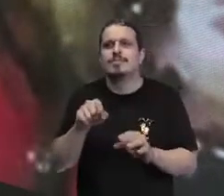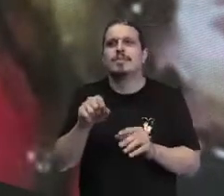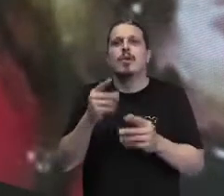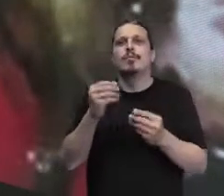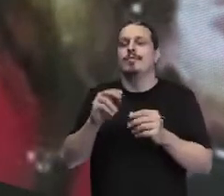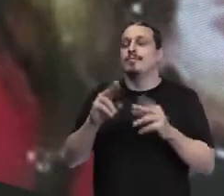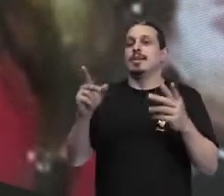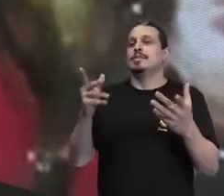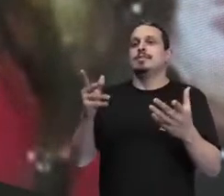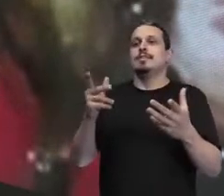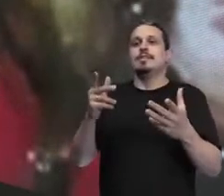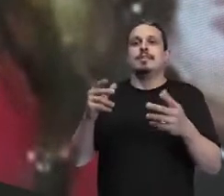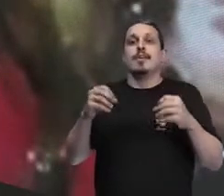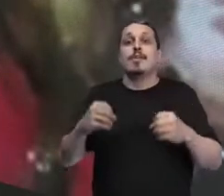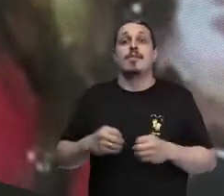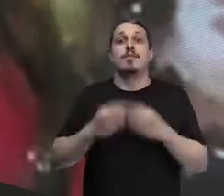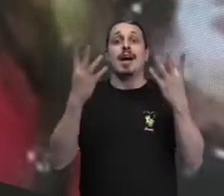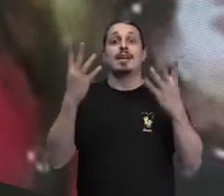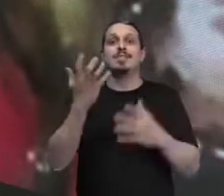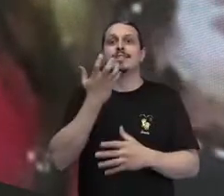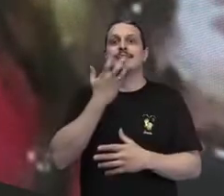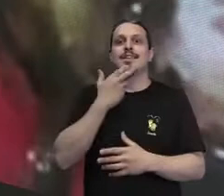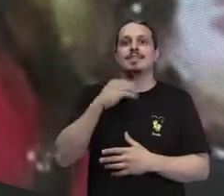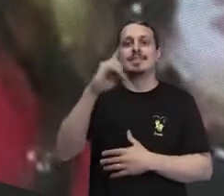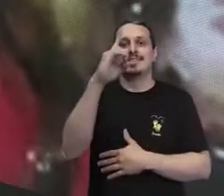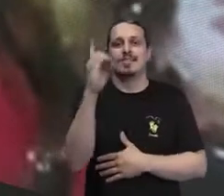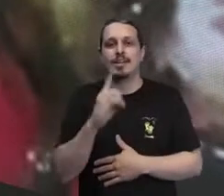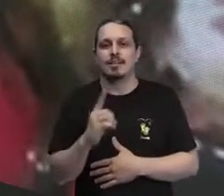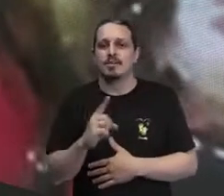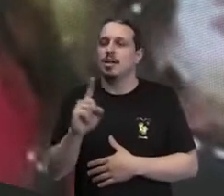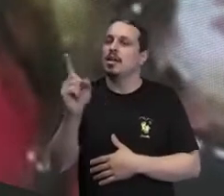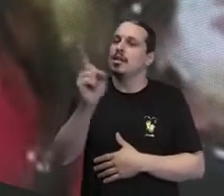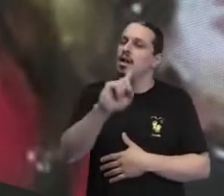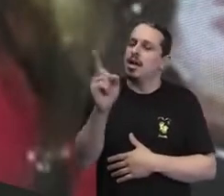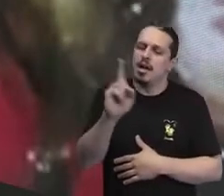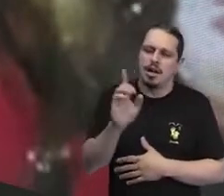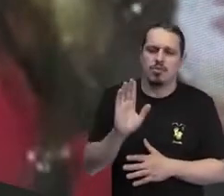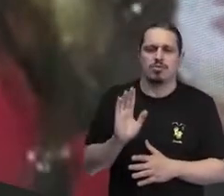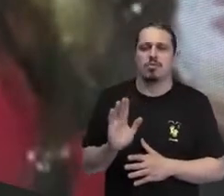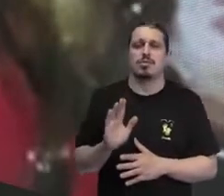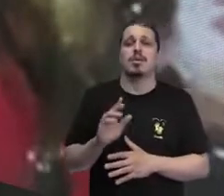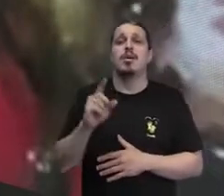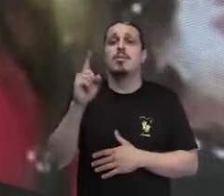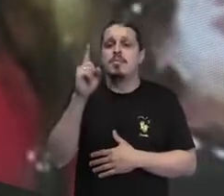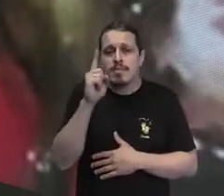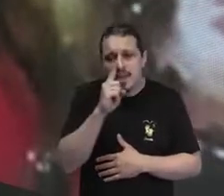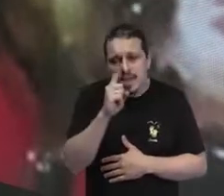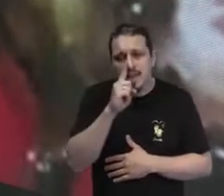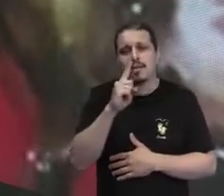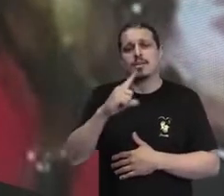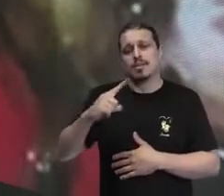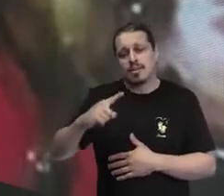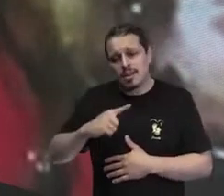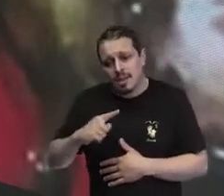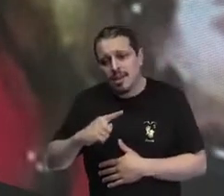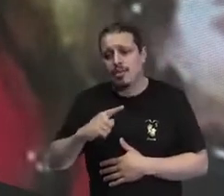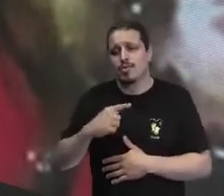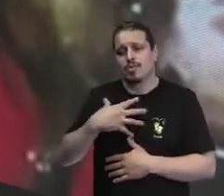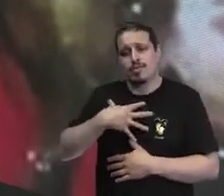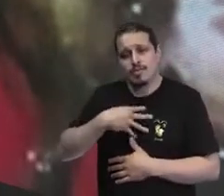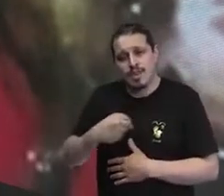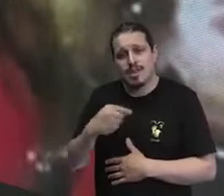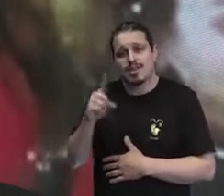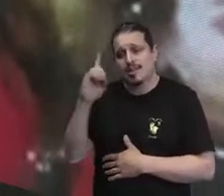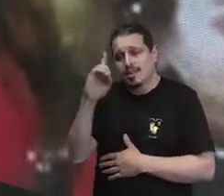deficiência, então não é inclusivo. Não, gente, veja bem. As mães não têm só filho com deficiência. As mães têm filho com deficiência, filho sem deficiência.